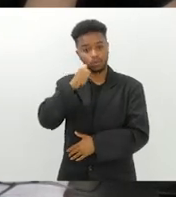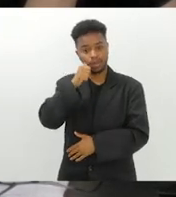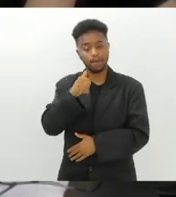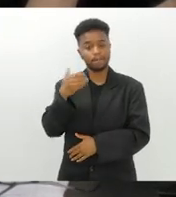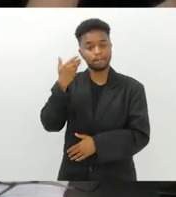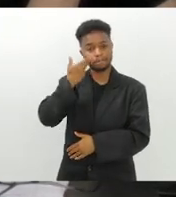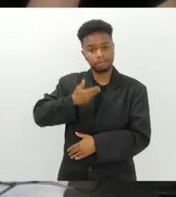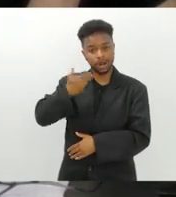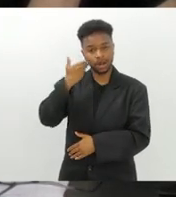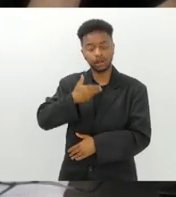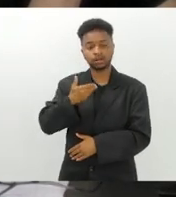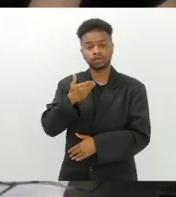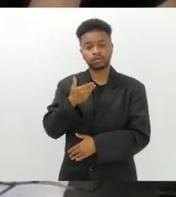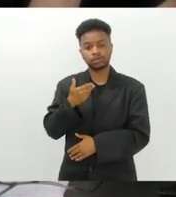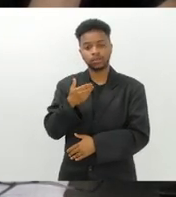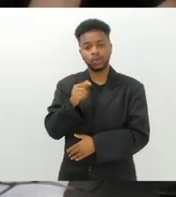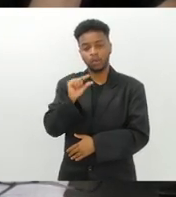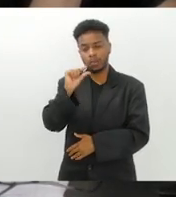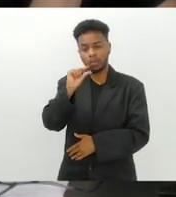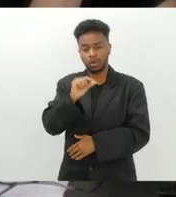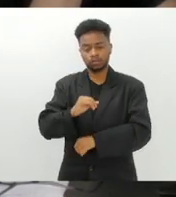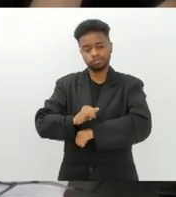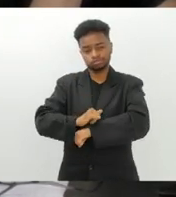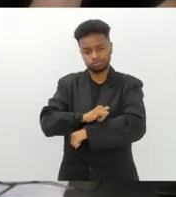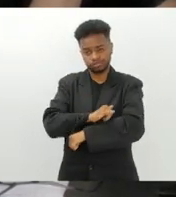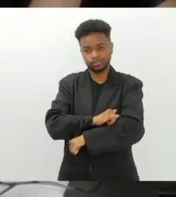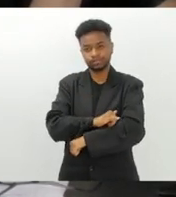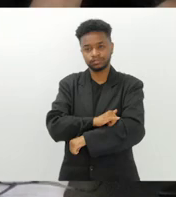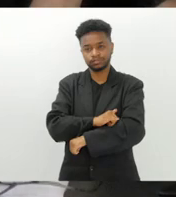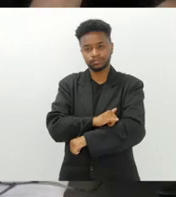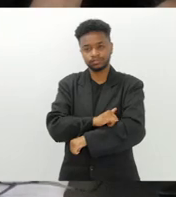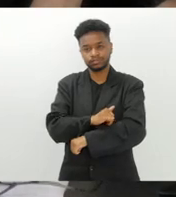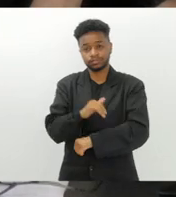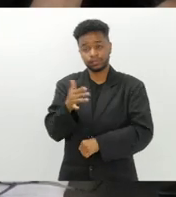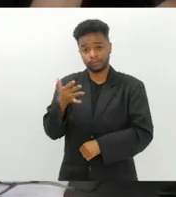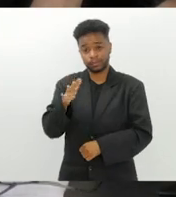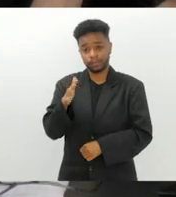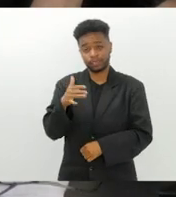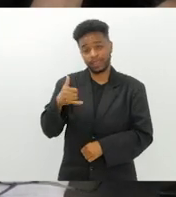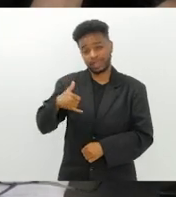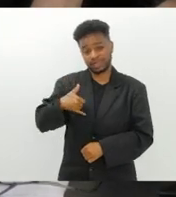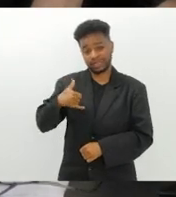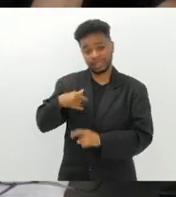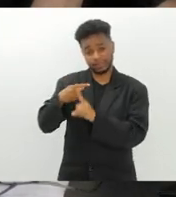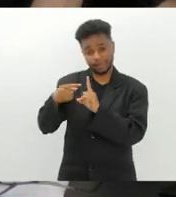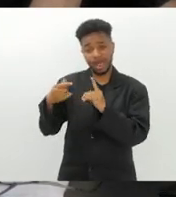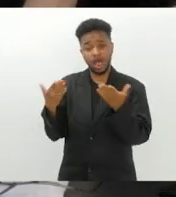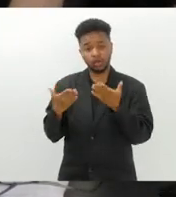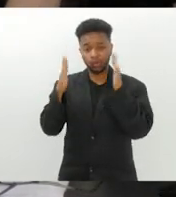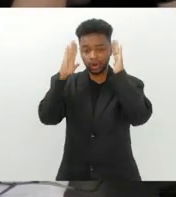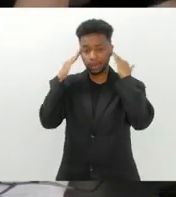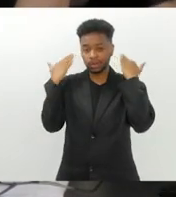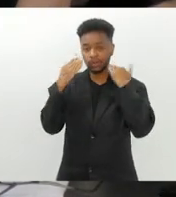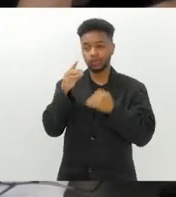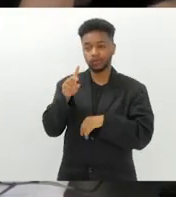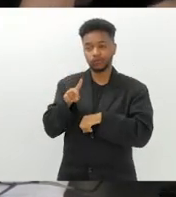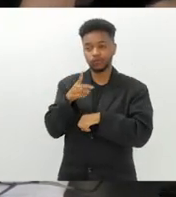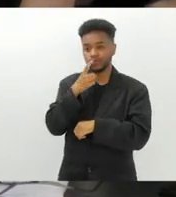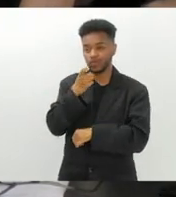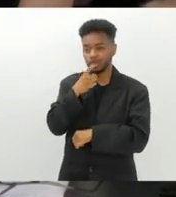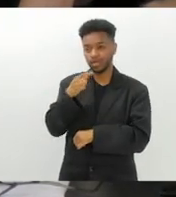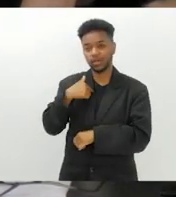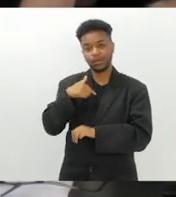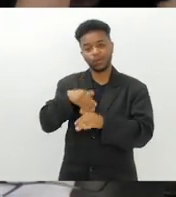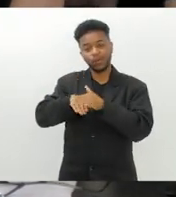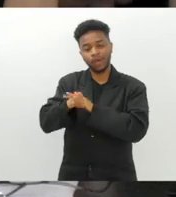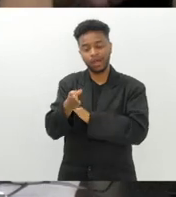branca, um pouquinho acima do peso, mais ou menos de meia-idade, no momento ruiva, gente. Estou me